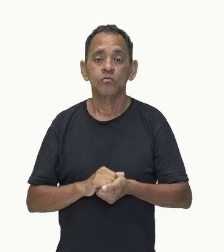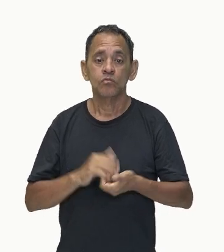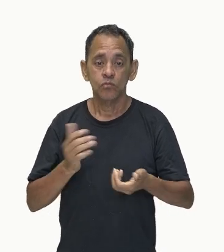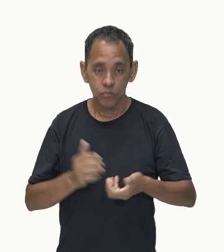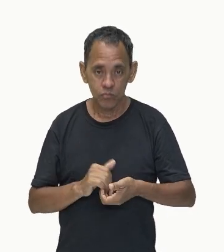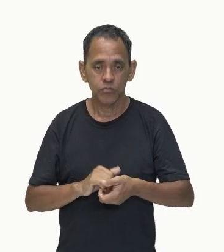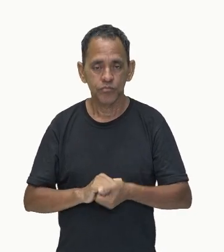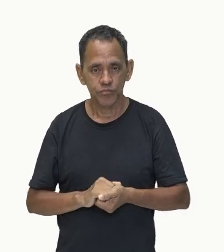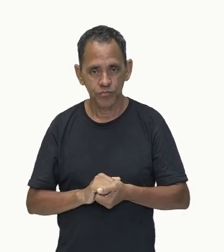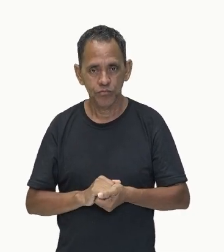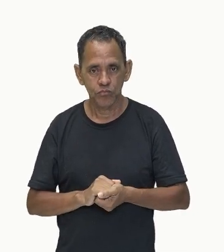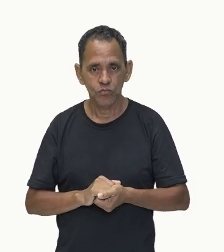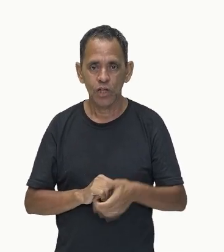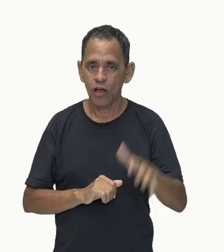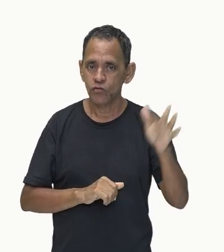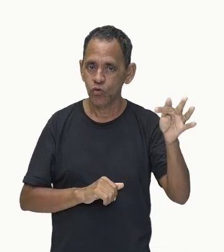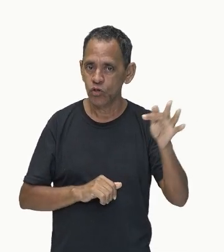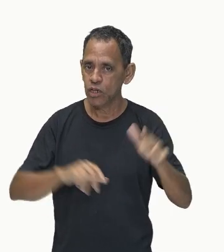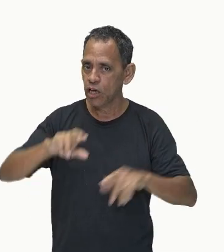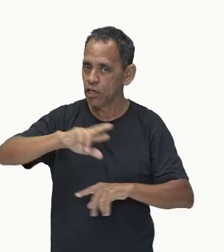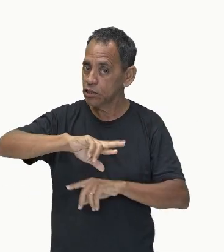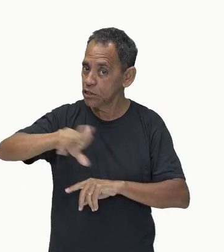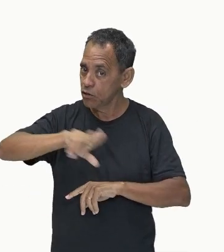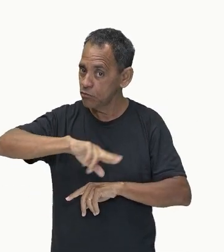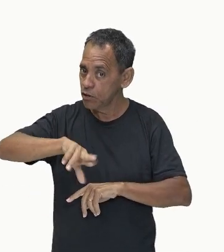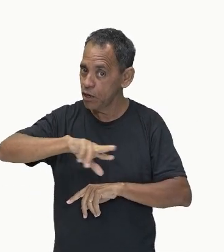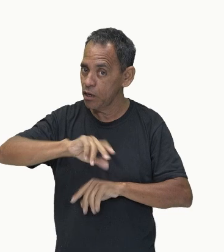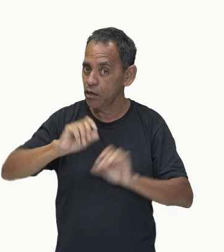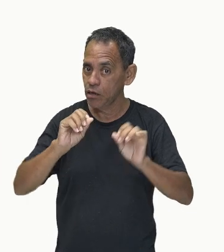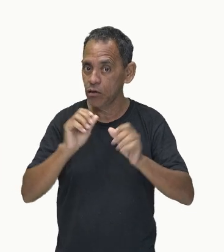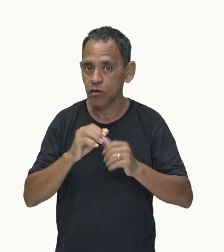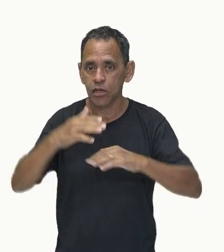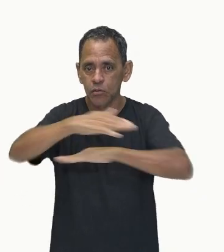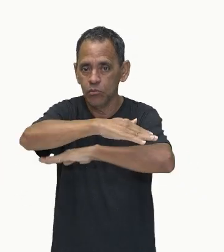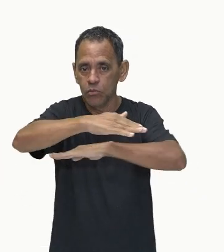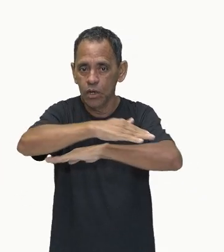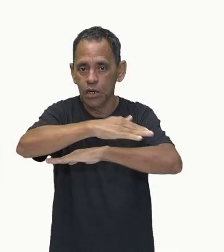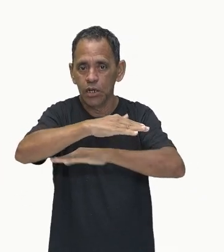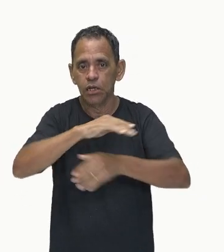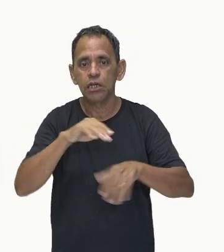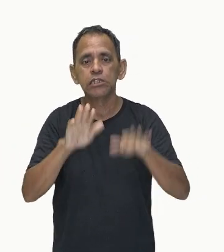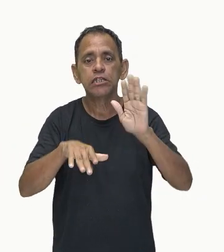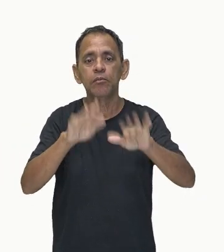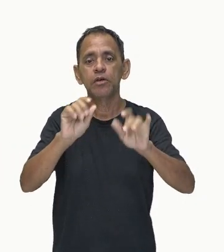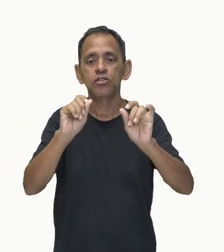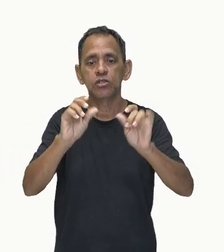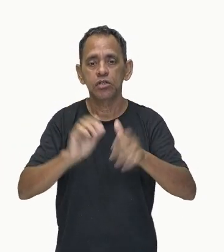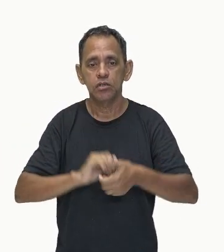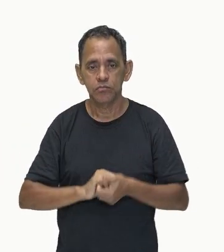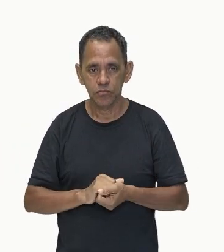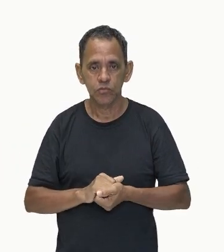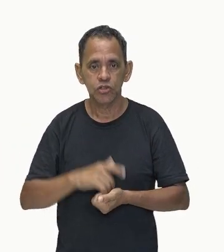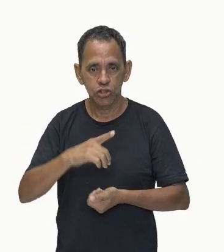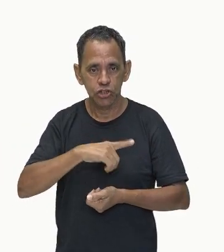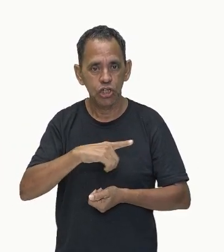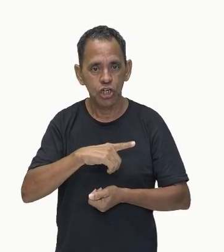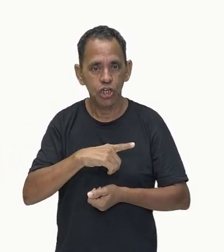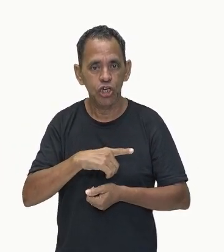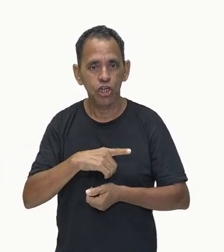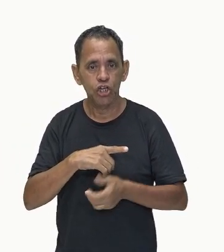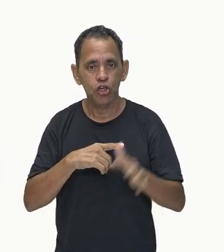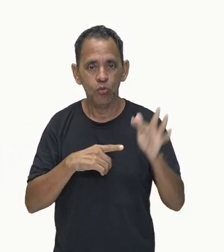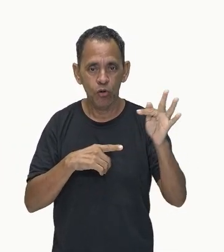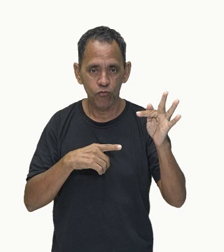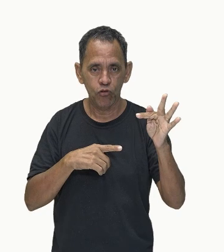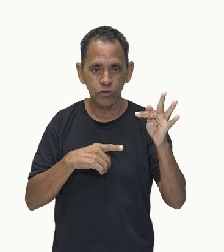paralela ao deslocamento. Você vê aí, ó, o exemplo número 2, uma força F de 100